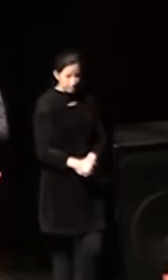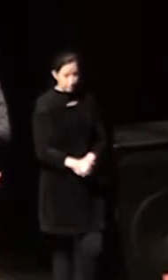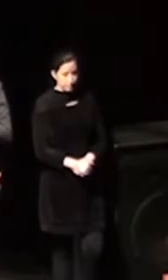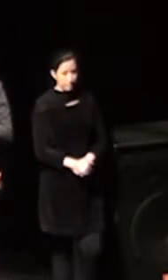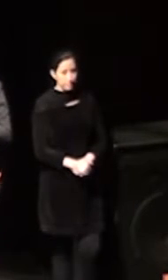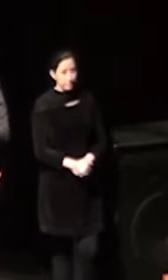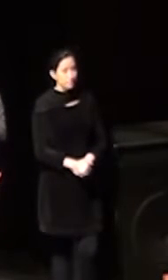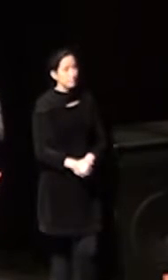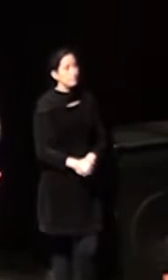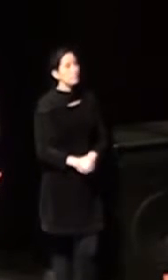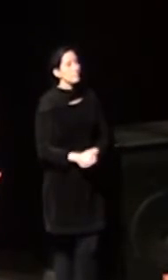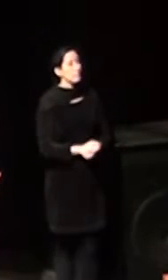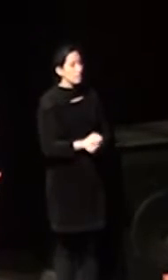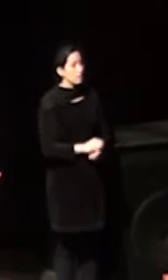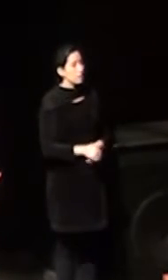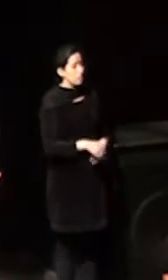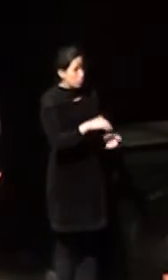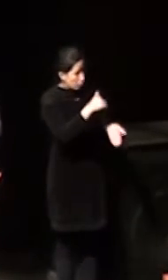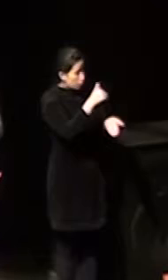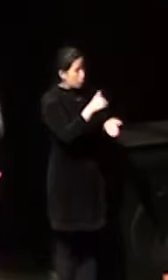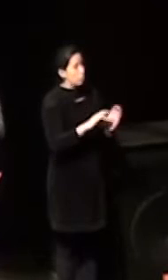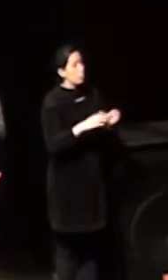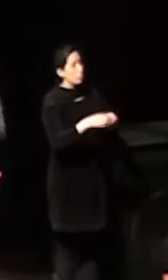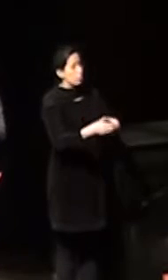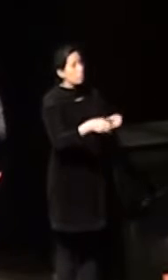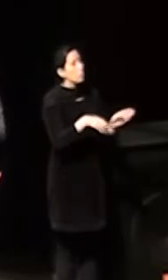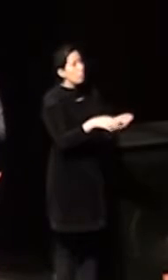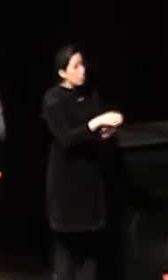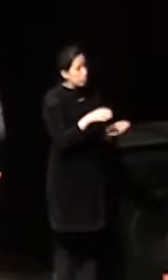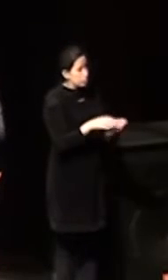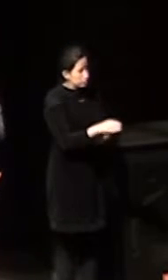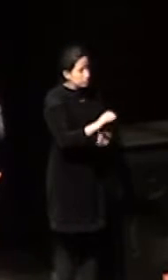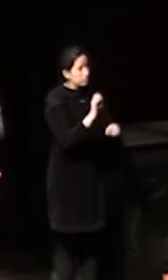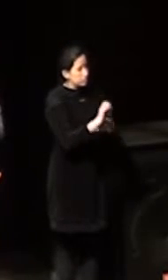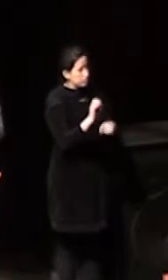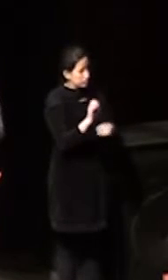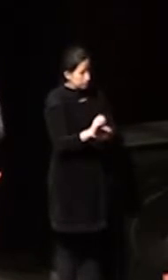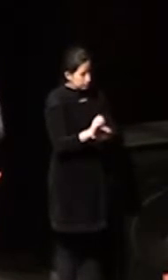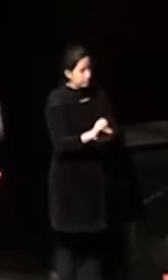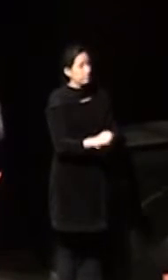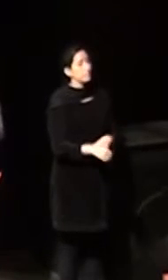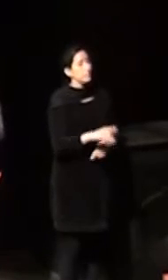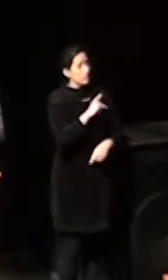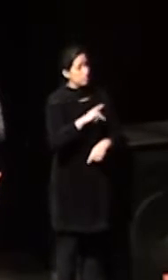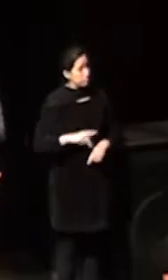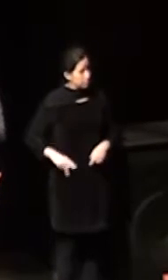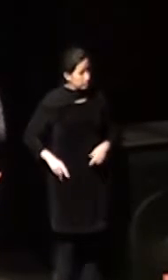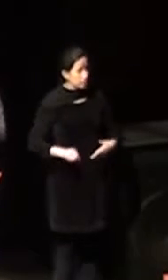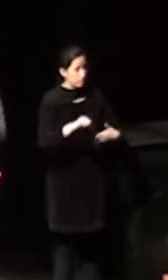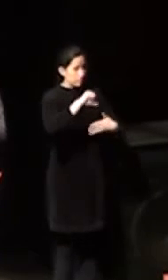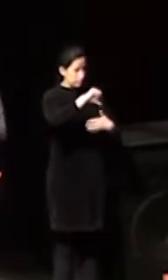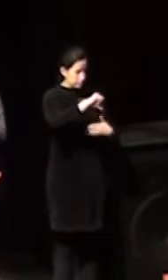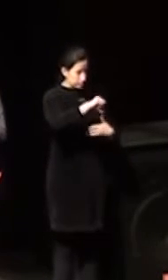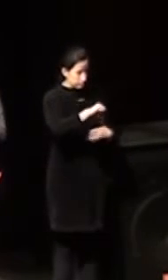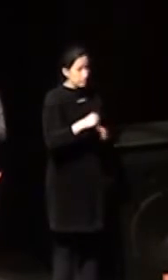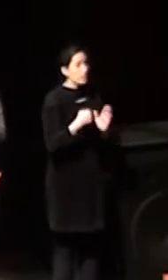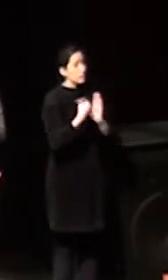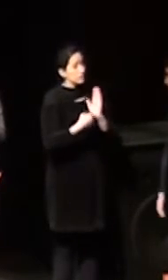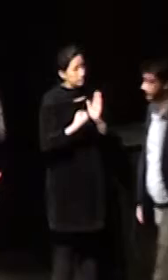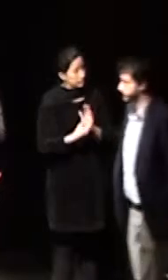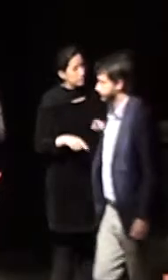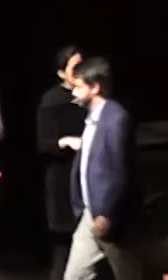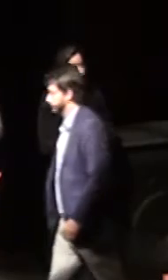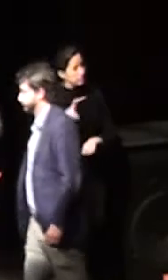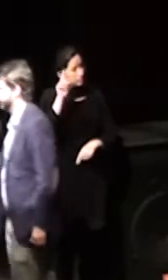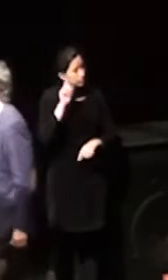Membro do Conselho Estadual de Defesa dos Direitos da Pessoa Humana de São Paulo e presidente do Instituto Latino-Americano de Defesa e